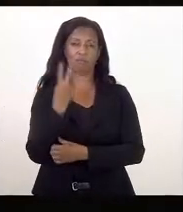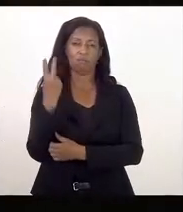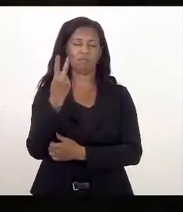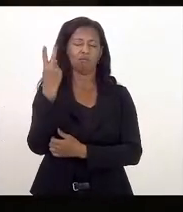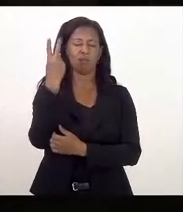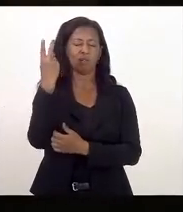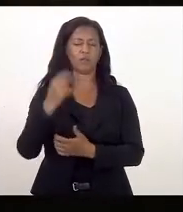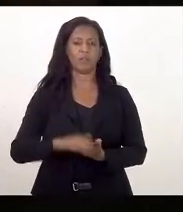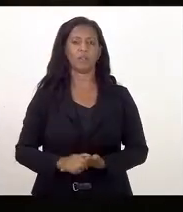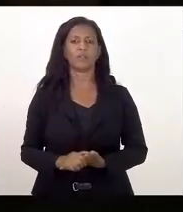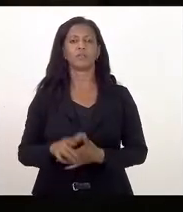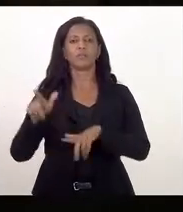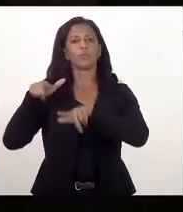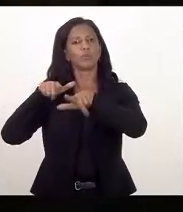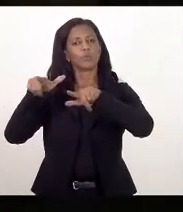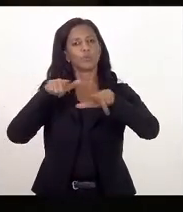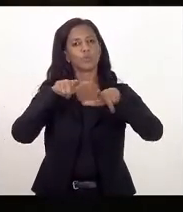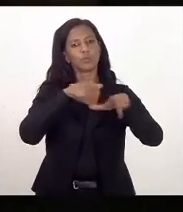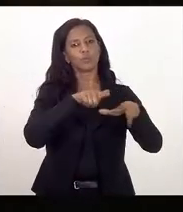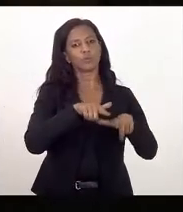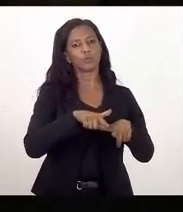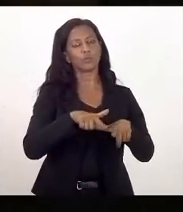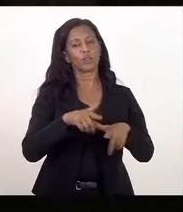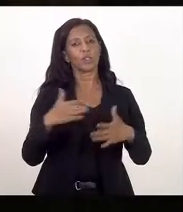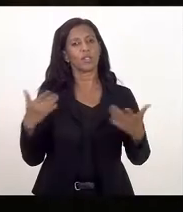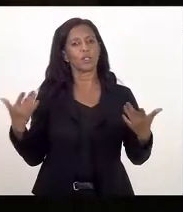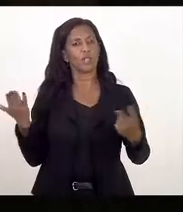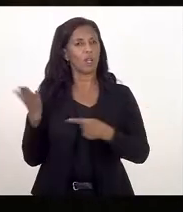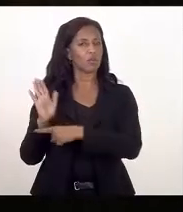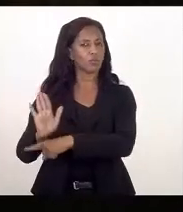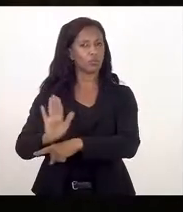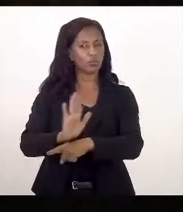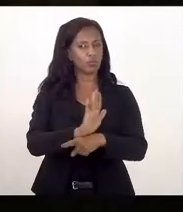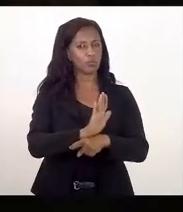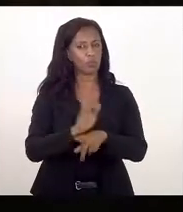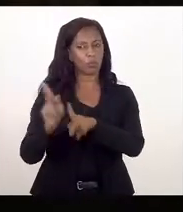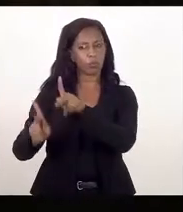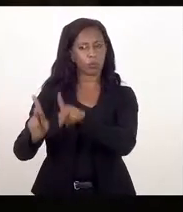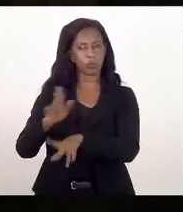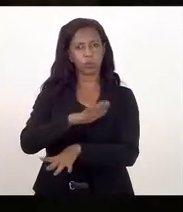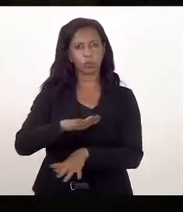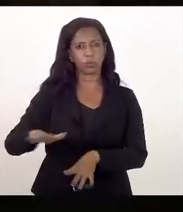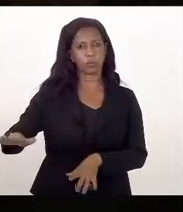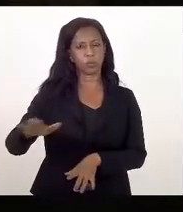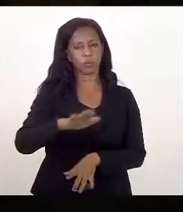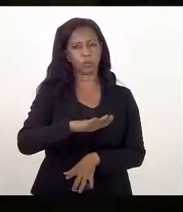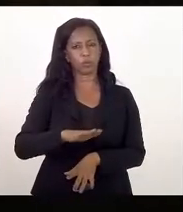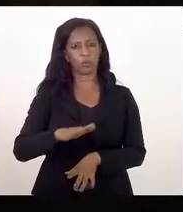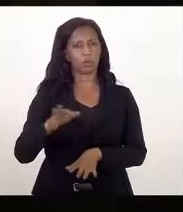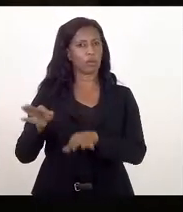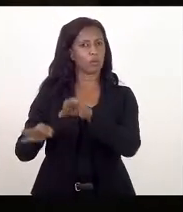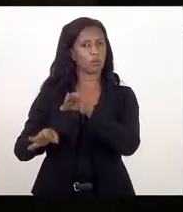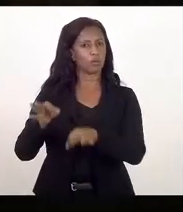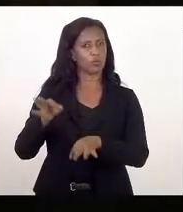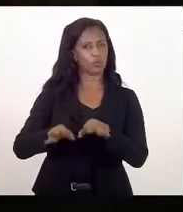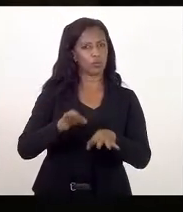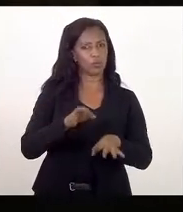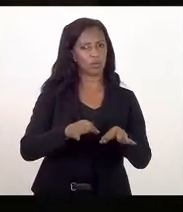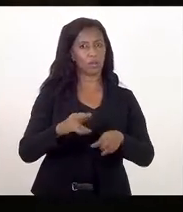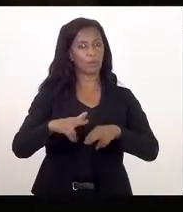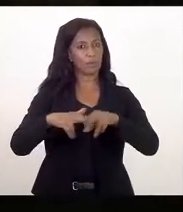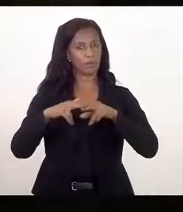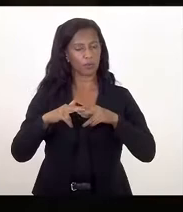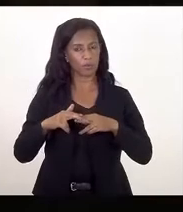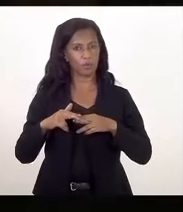desses trabalhadores que atendem a nossa população na questão judiciária e é por